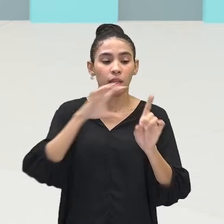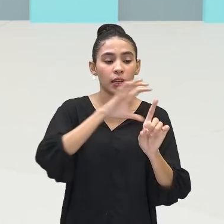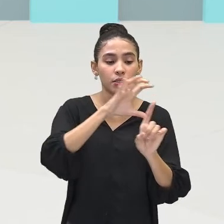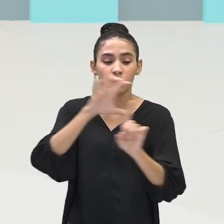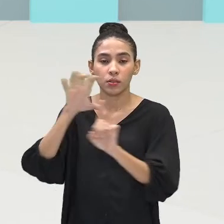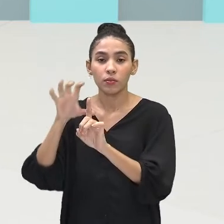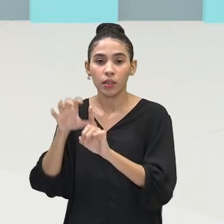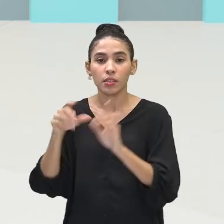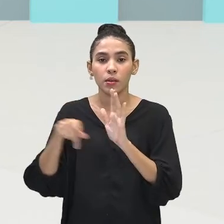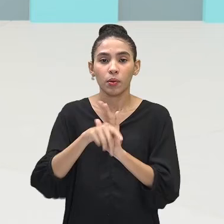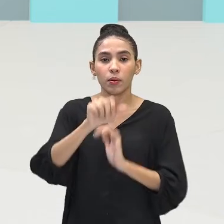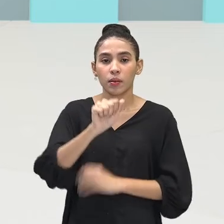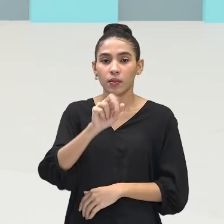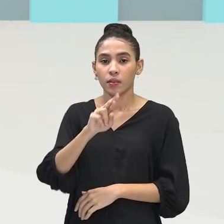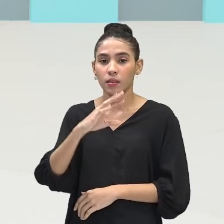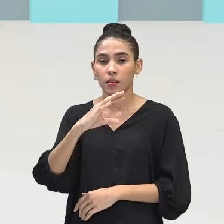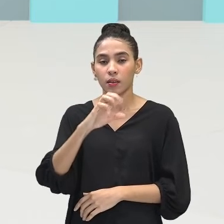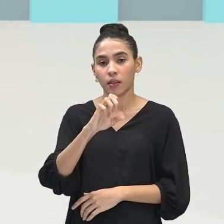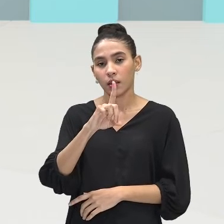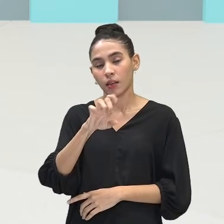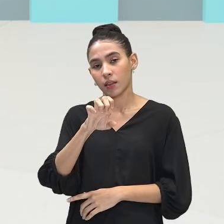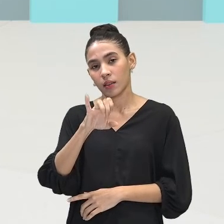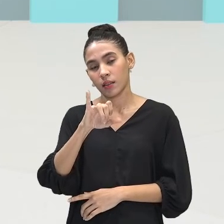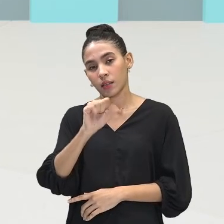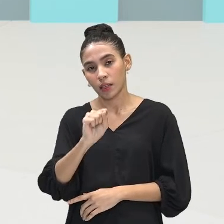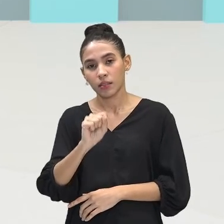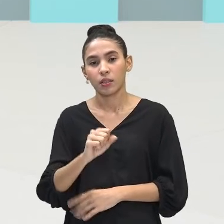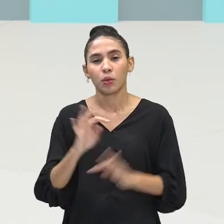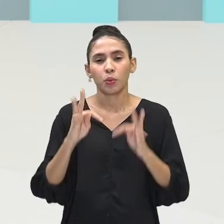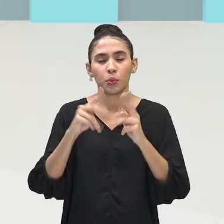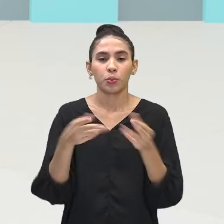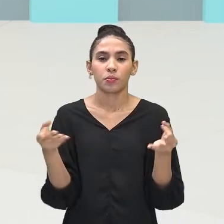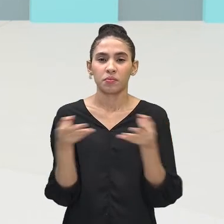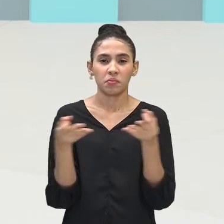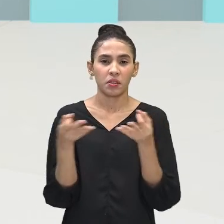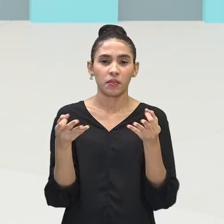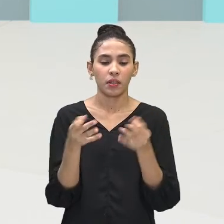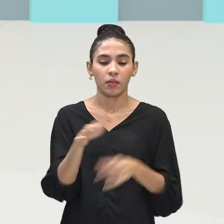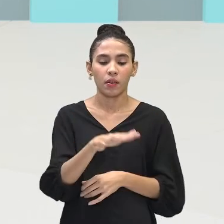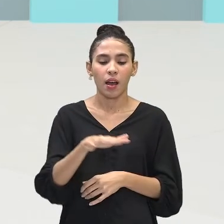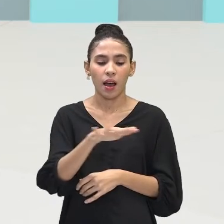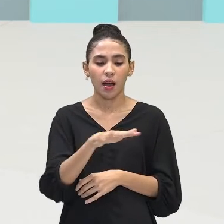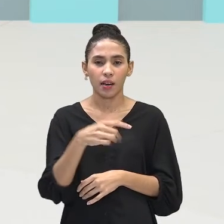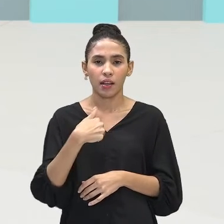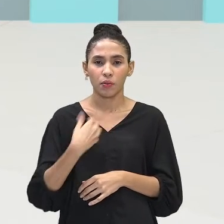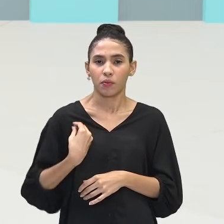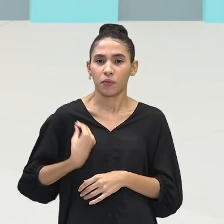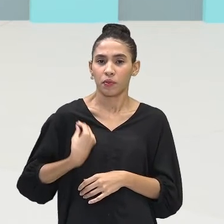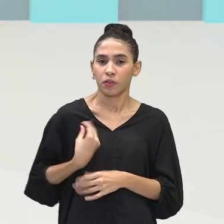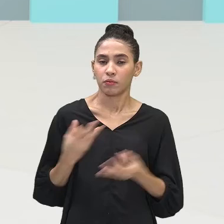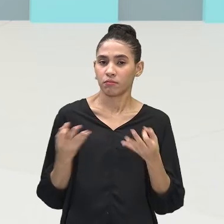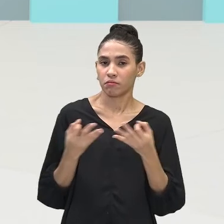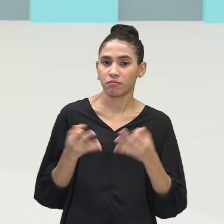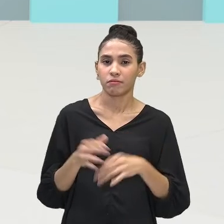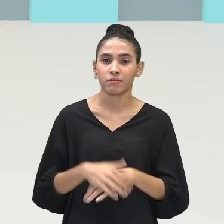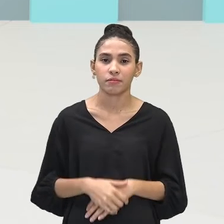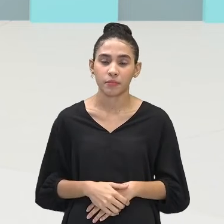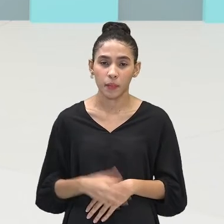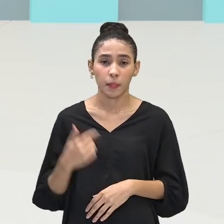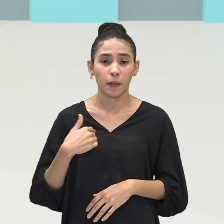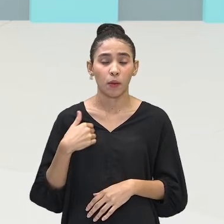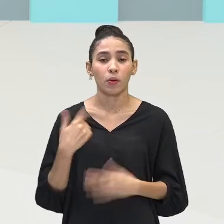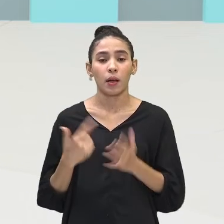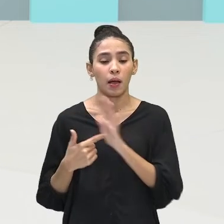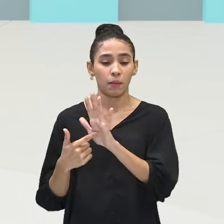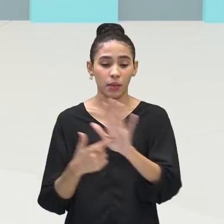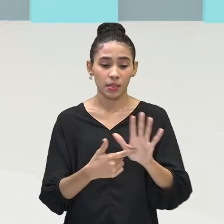Arcádias, na qual eu tenho ali a ideia de que tudo é perfeito, o ambiente que eu vivo é perfeito. Então, eu vou trazer essa ideia